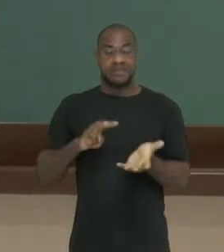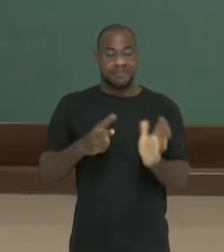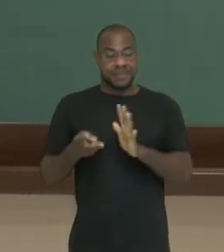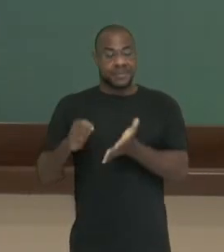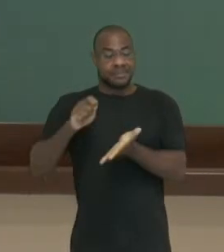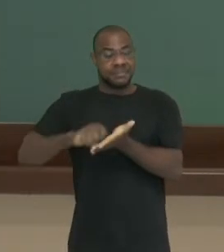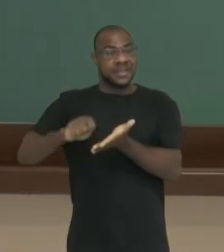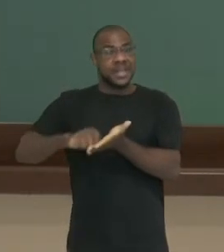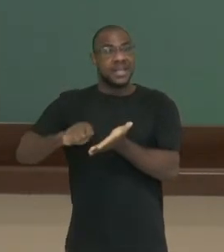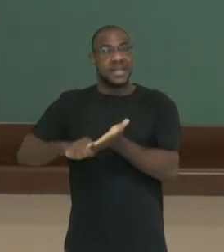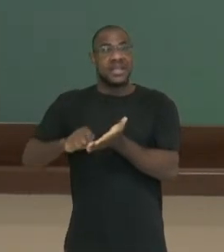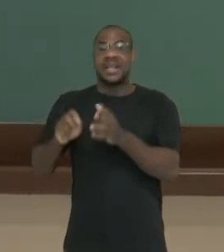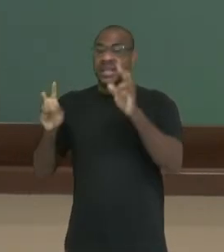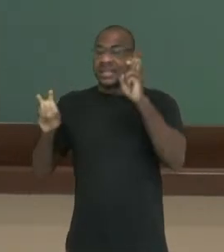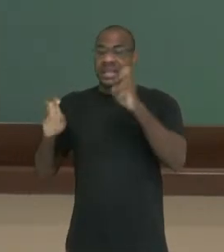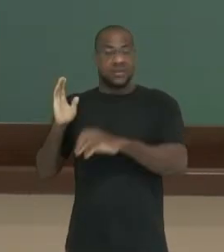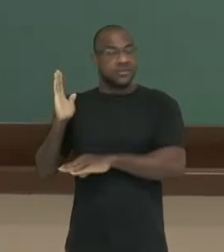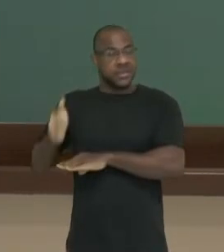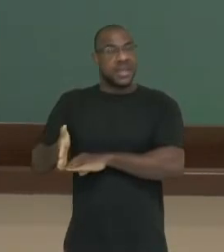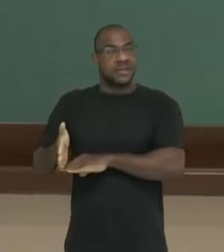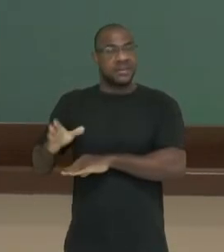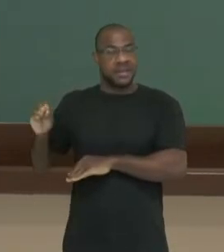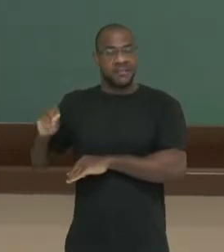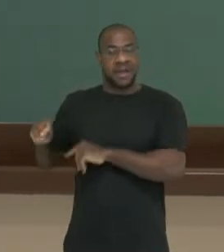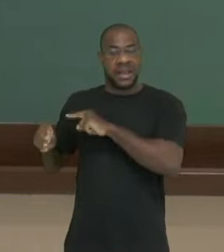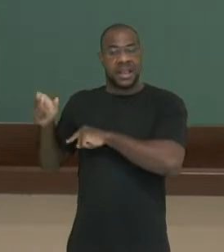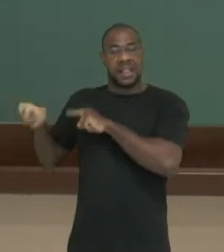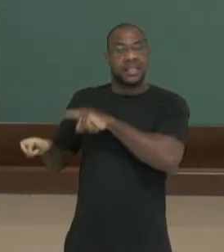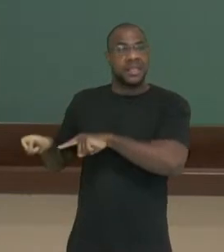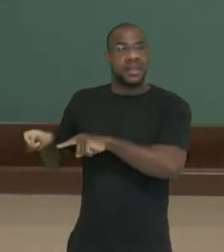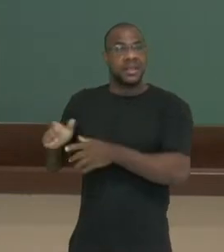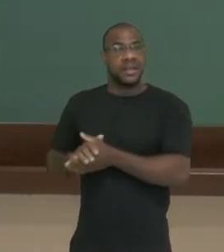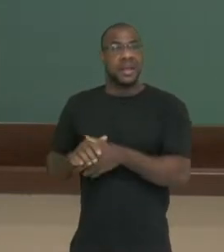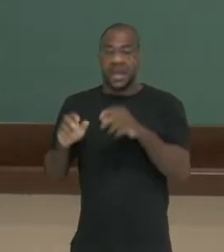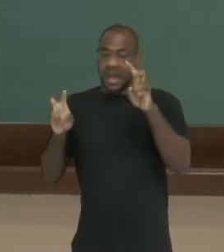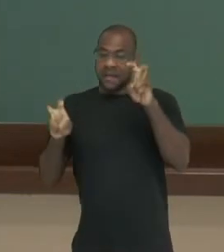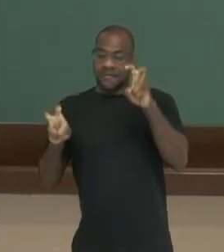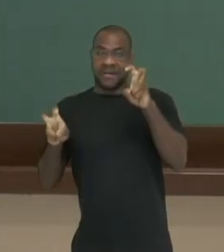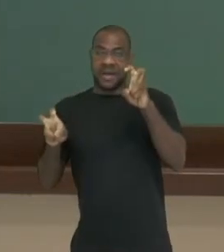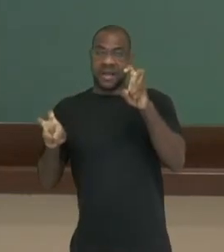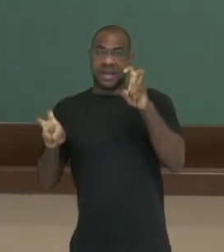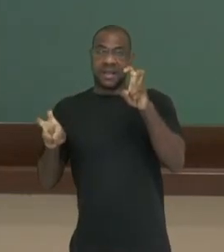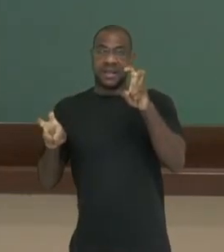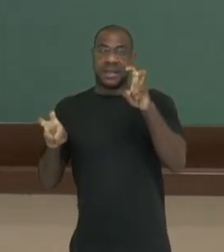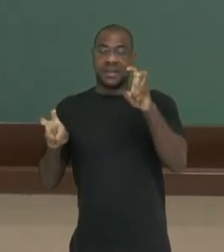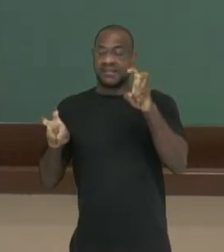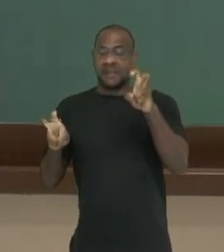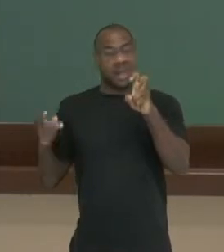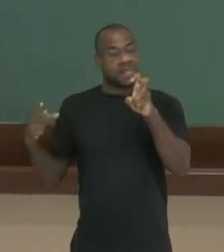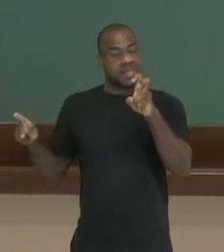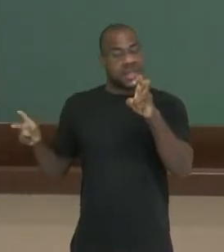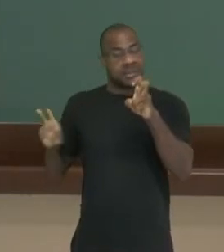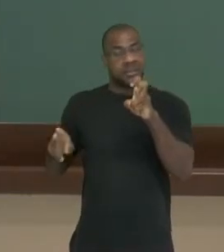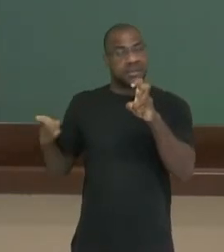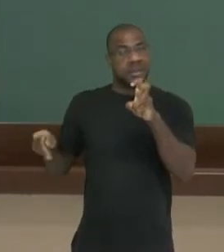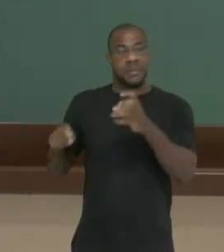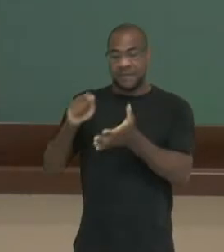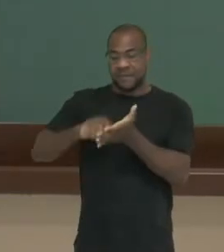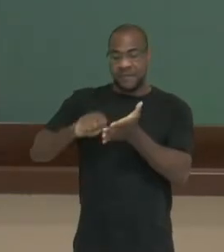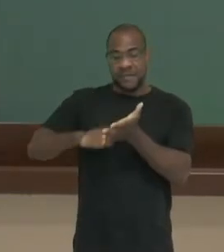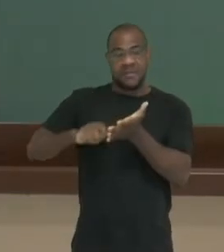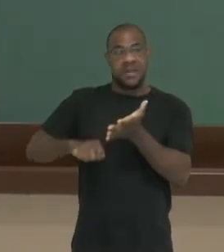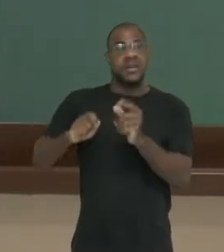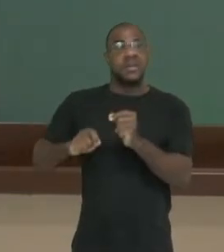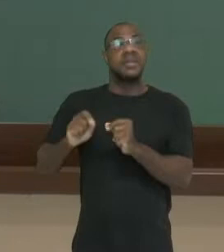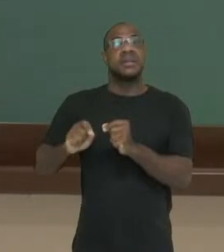por meio da citação direta da fala dele. As aspas é a pontuação adequada utilizada para fazer, né,